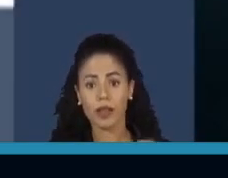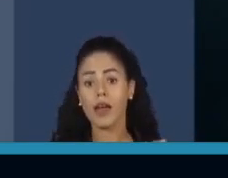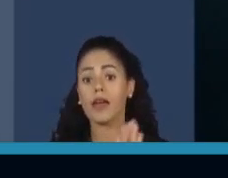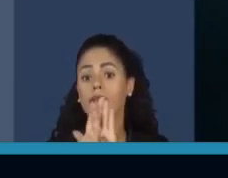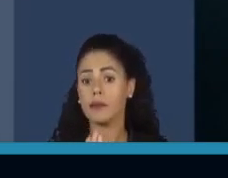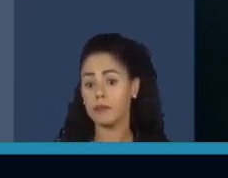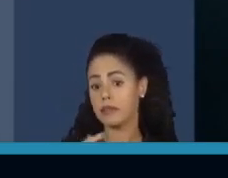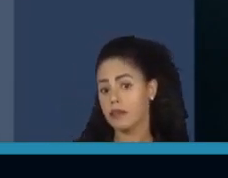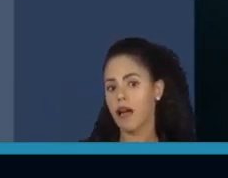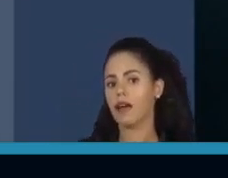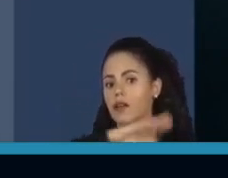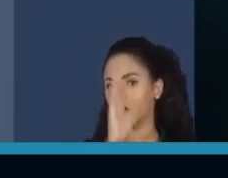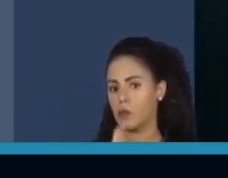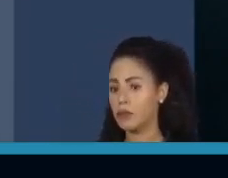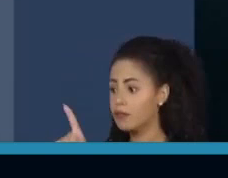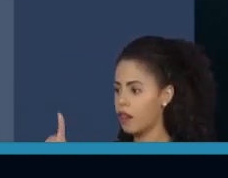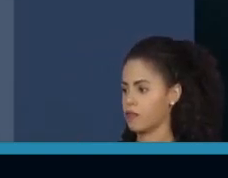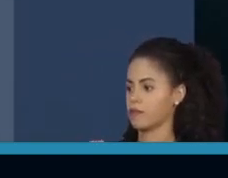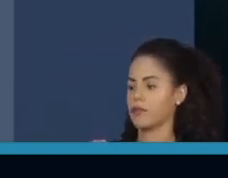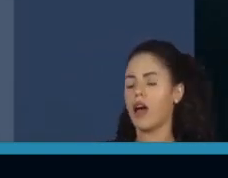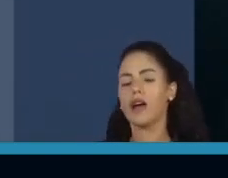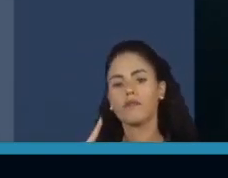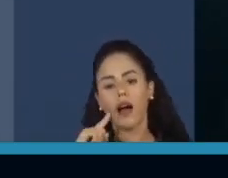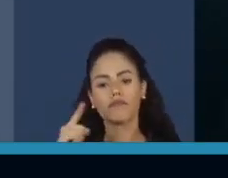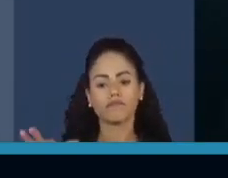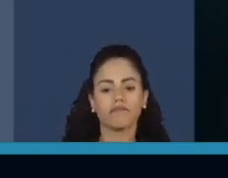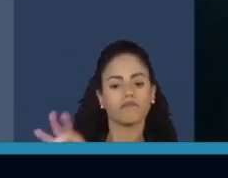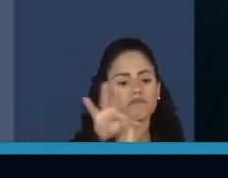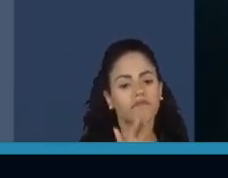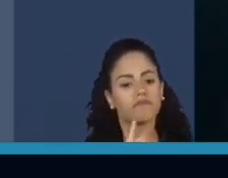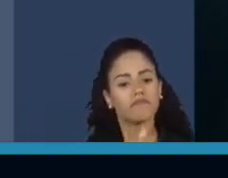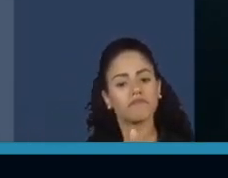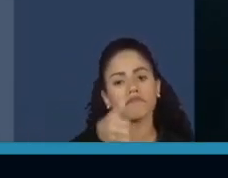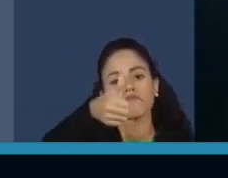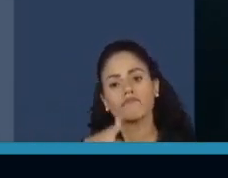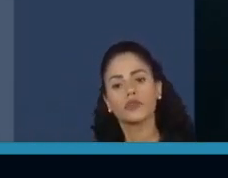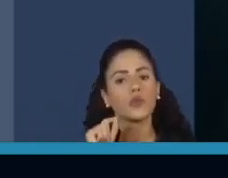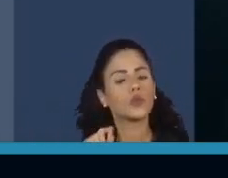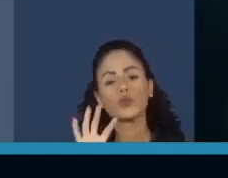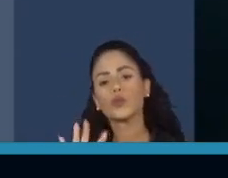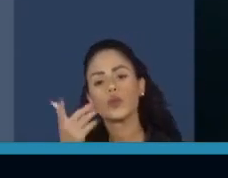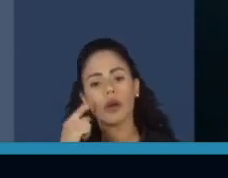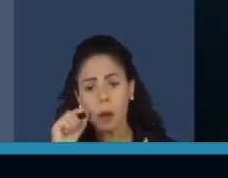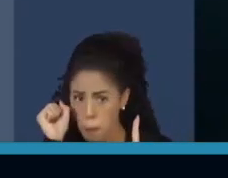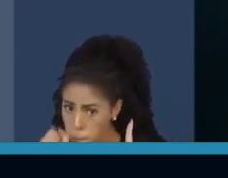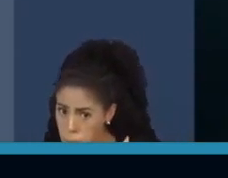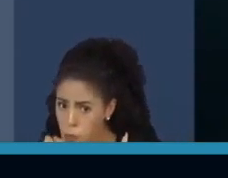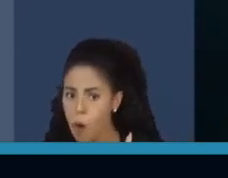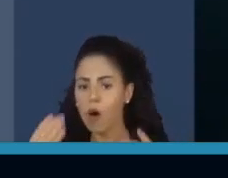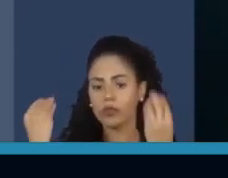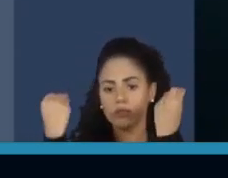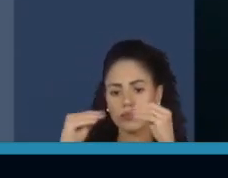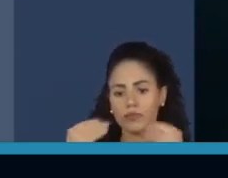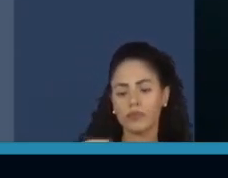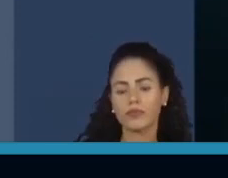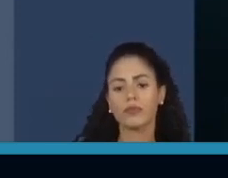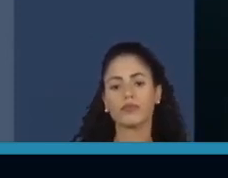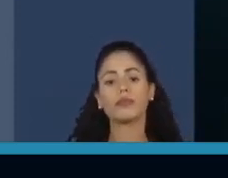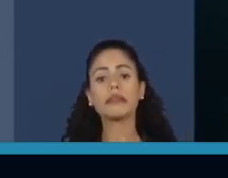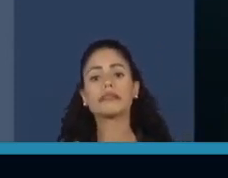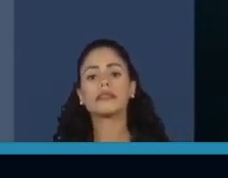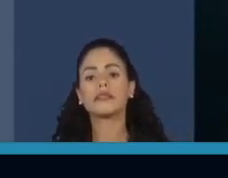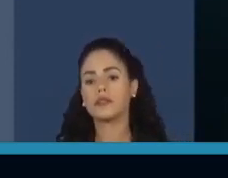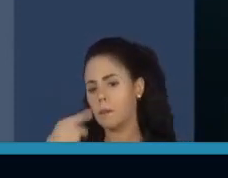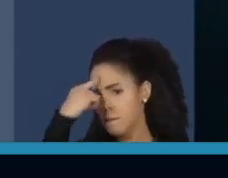X no Brasil sejam ouvidos para esclarecer se Musk tem atribuição de determinar a publicação de postagens na rede e se